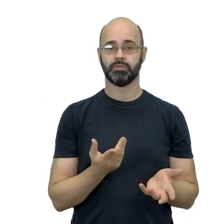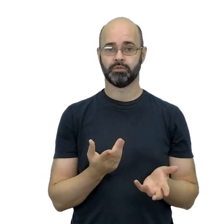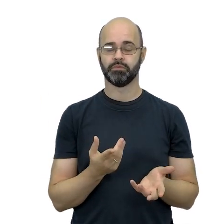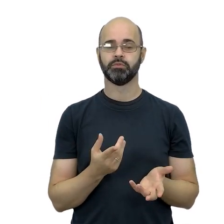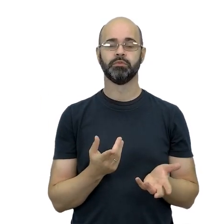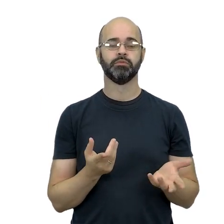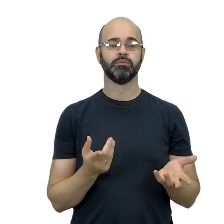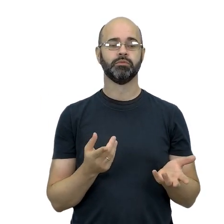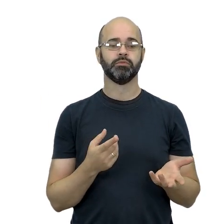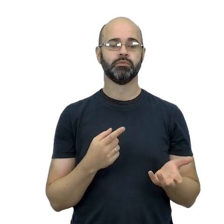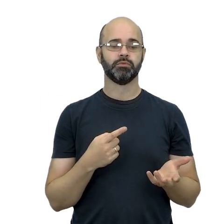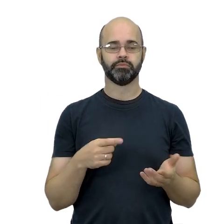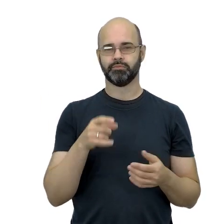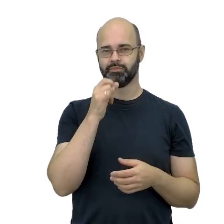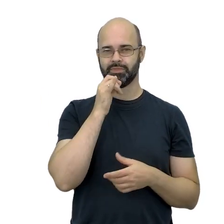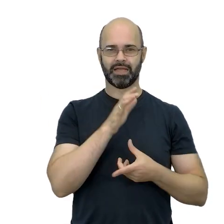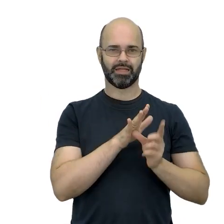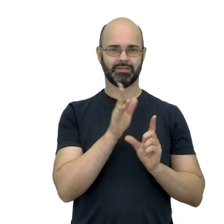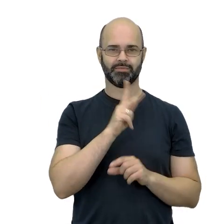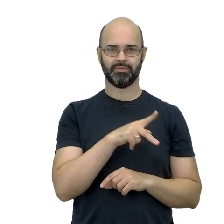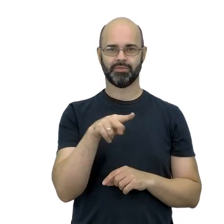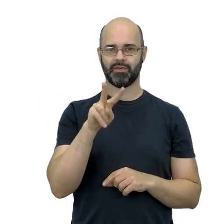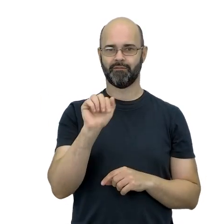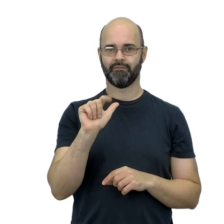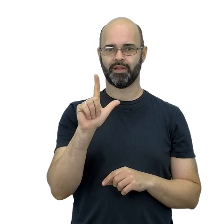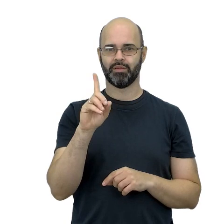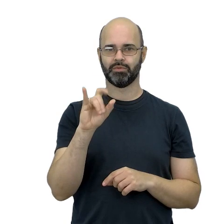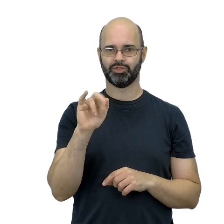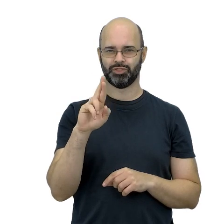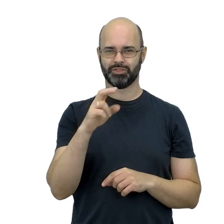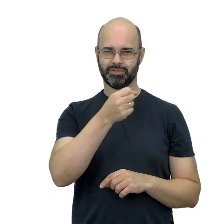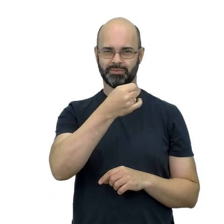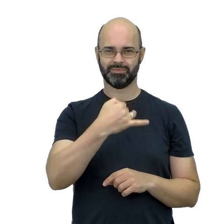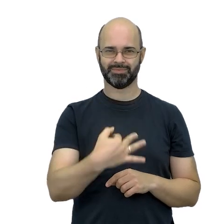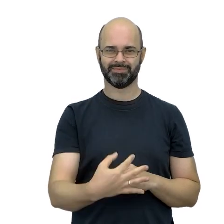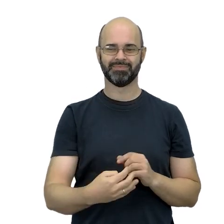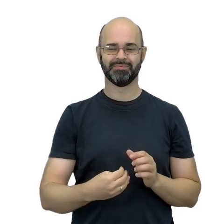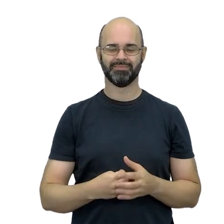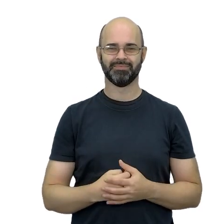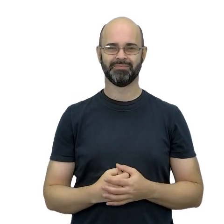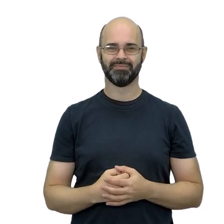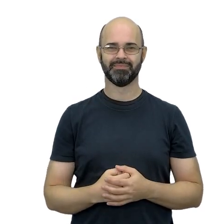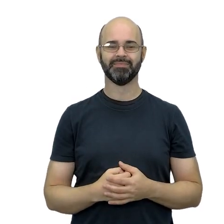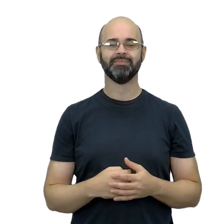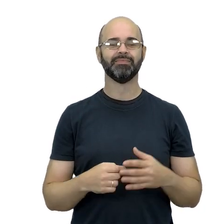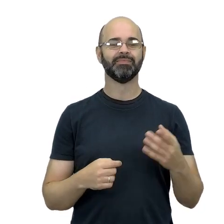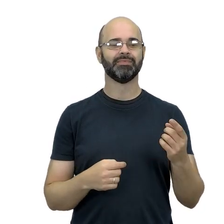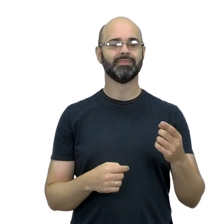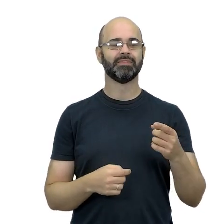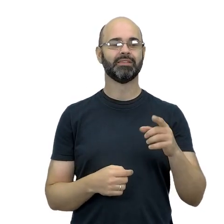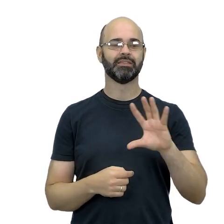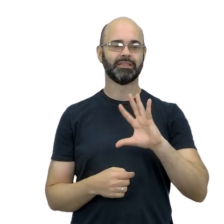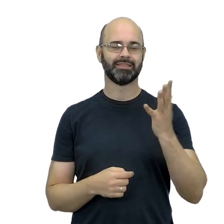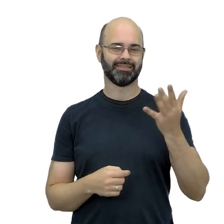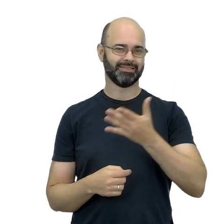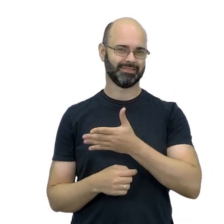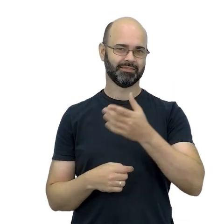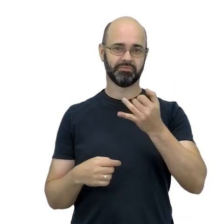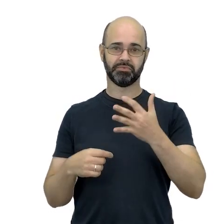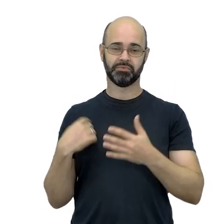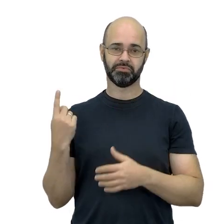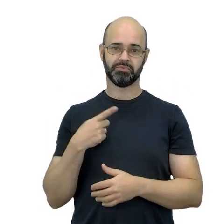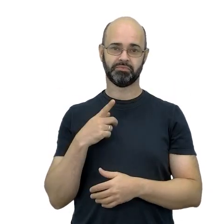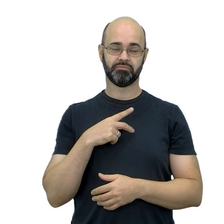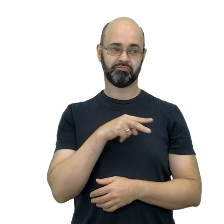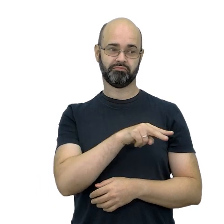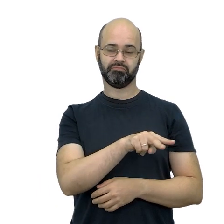empregam, então, como o professor Valdir disse, todo processos cognitivos que já estão aí, não é, ao nosso redor,